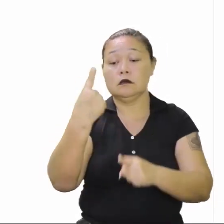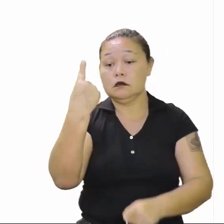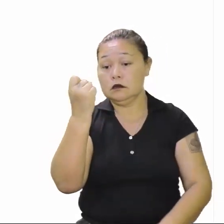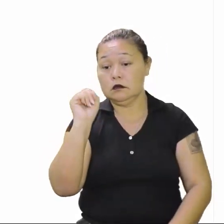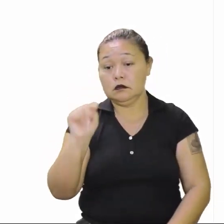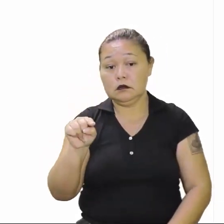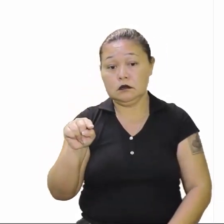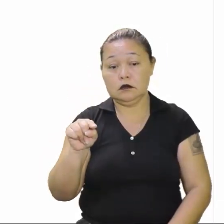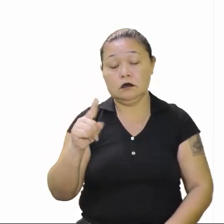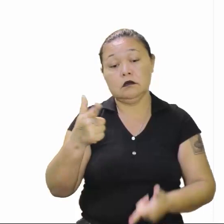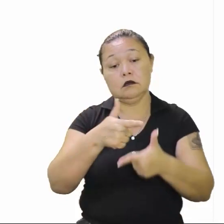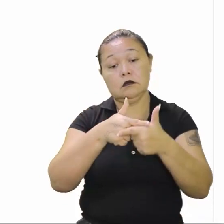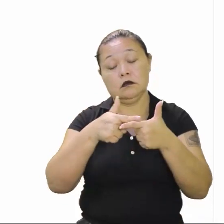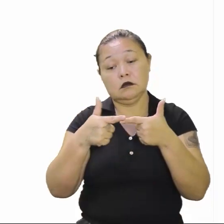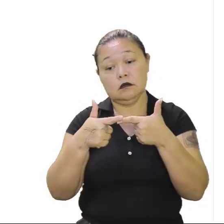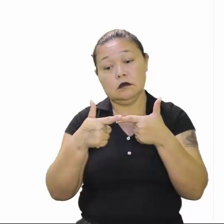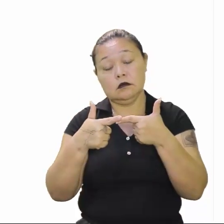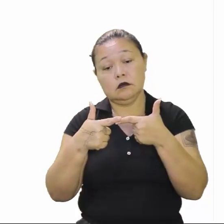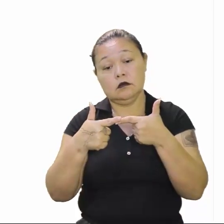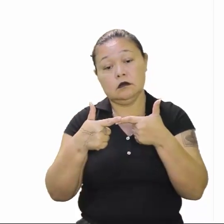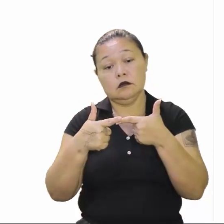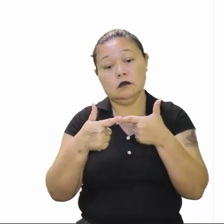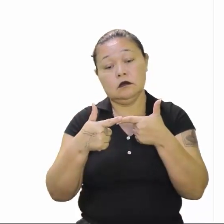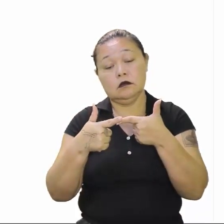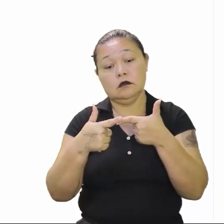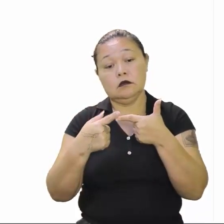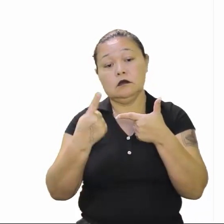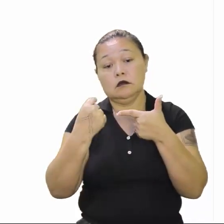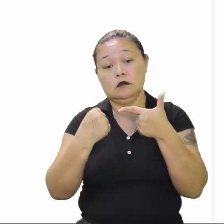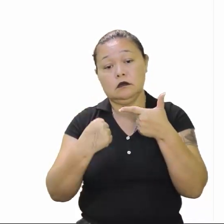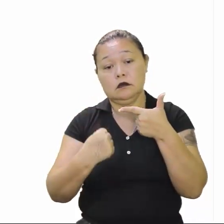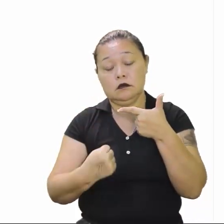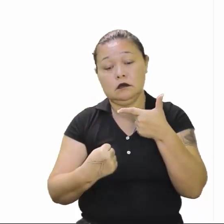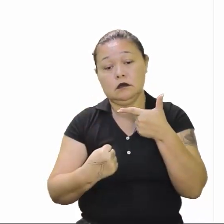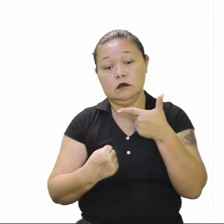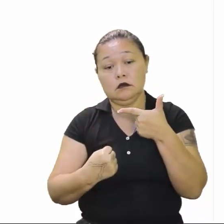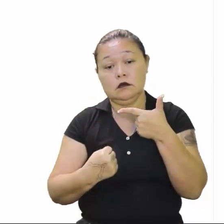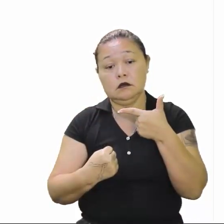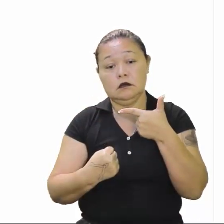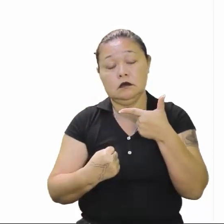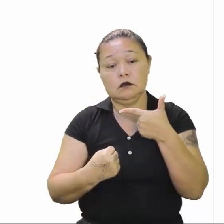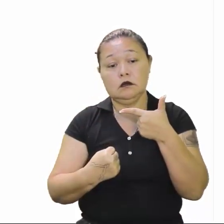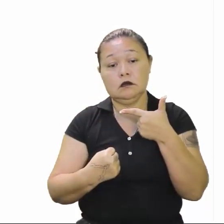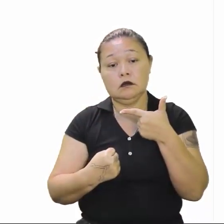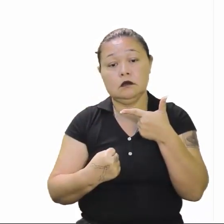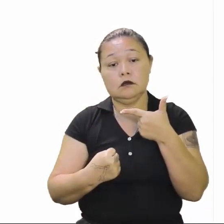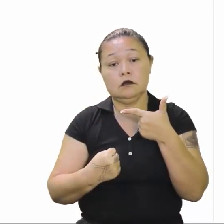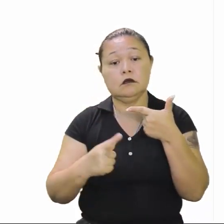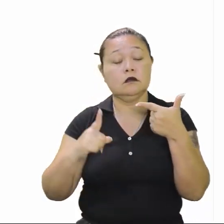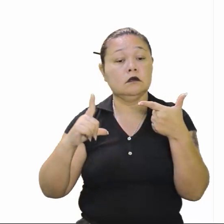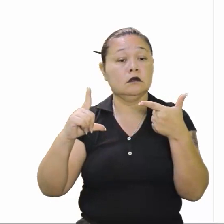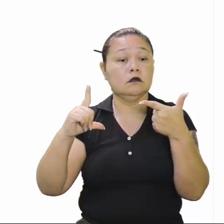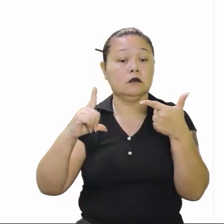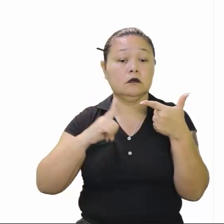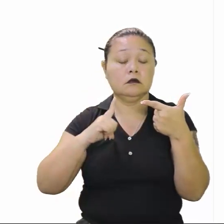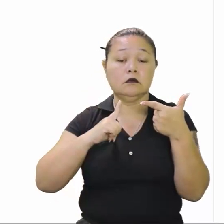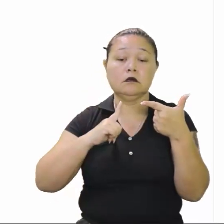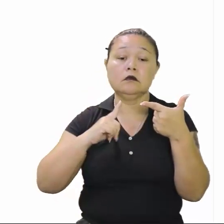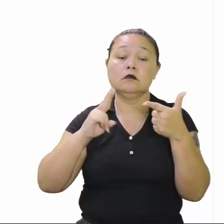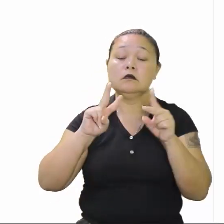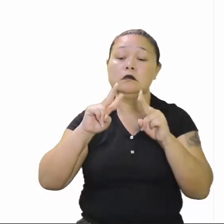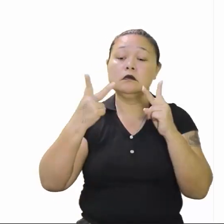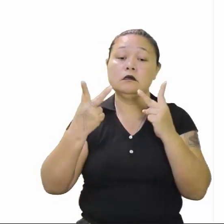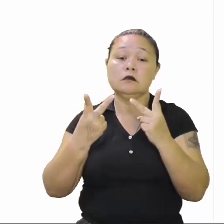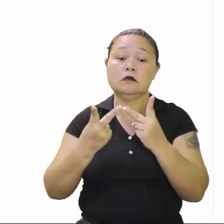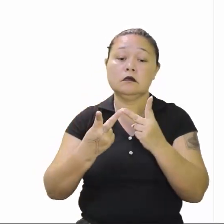e divido por 1. Sendo assim, obtivemos um volume